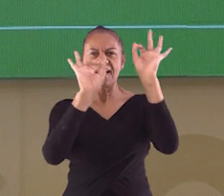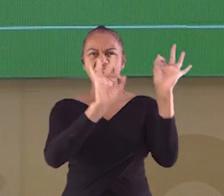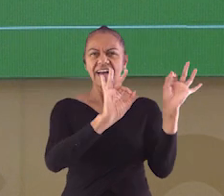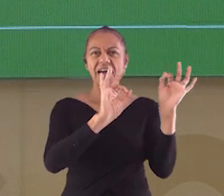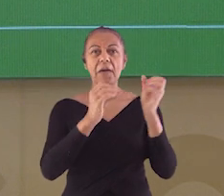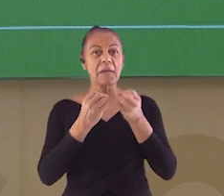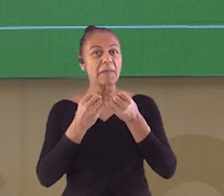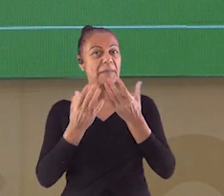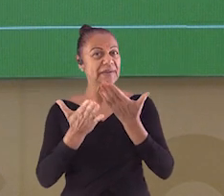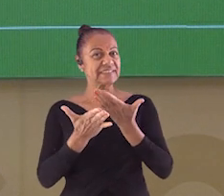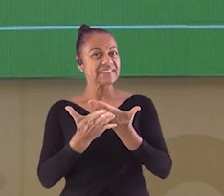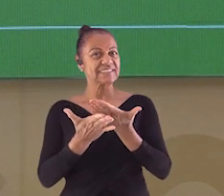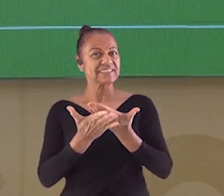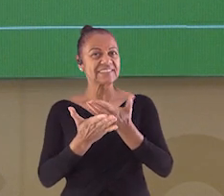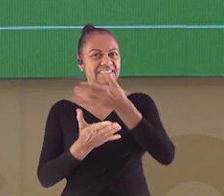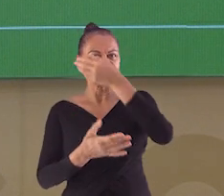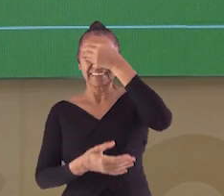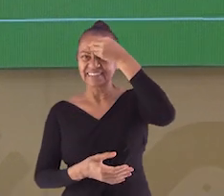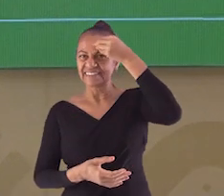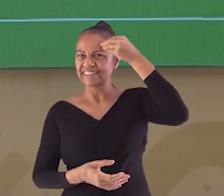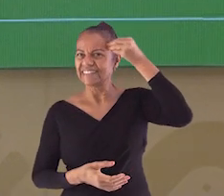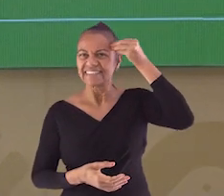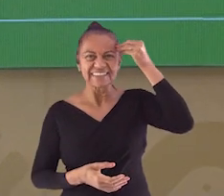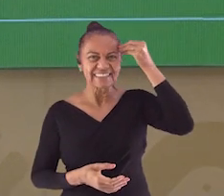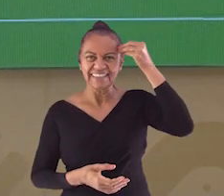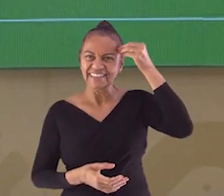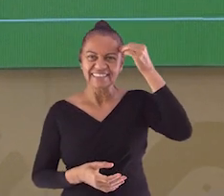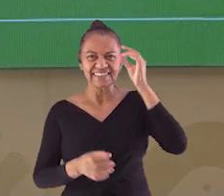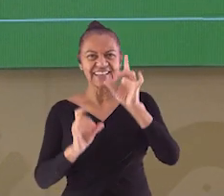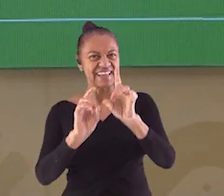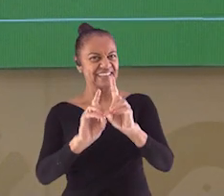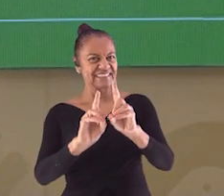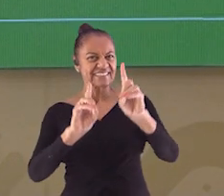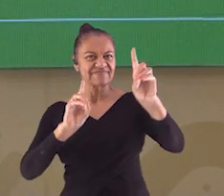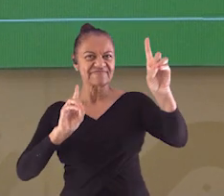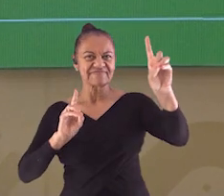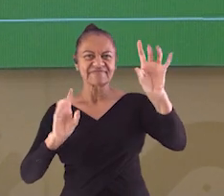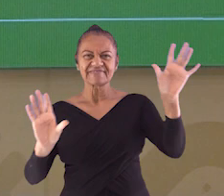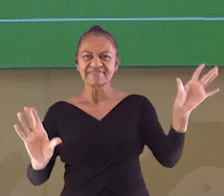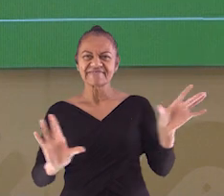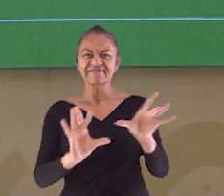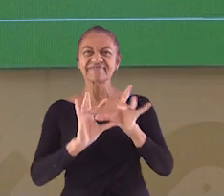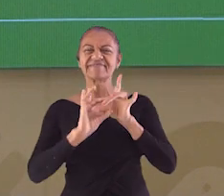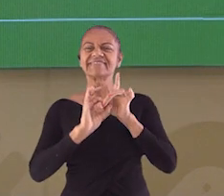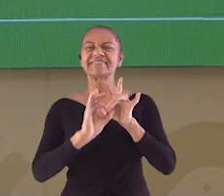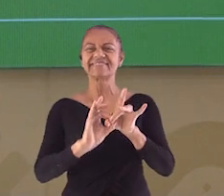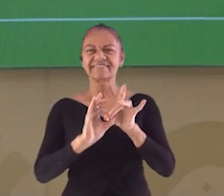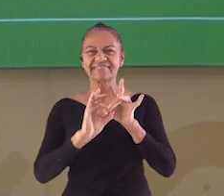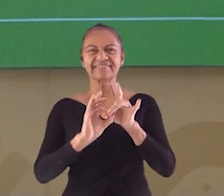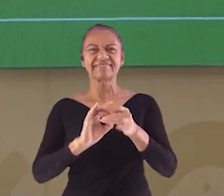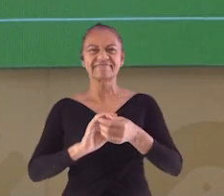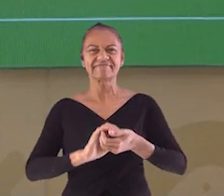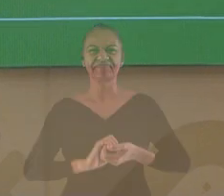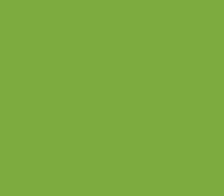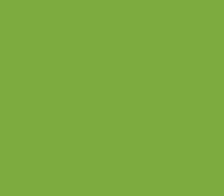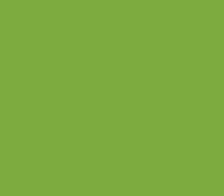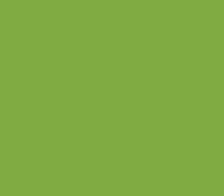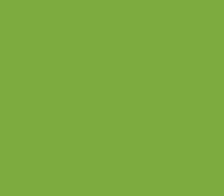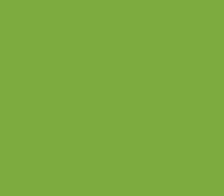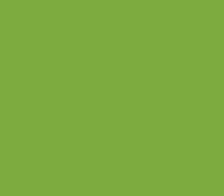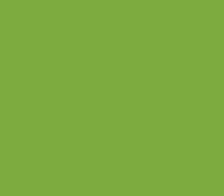deixe de acompanhar. Bons estudos! Ah, e não esqueçam que mesmo distantes, estamos juntos.